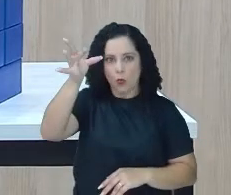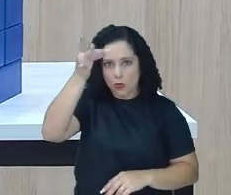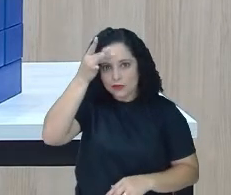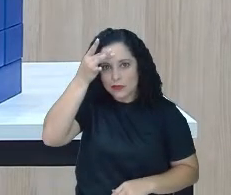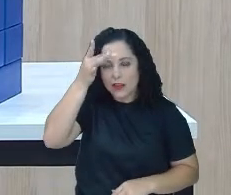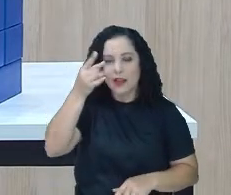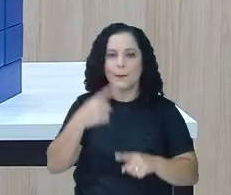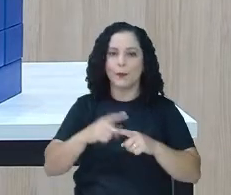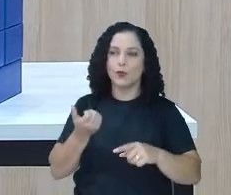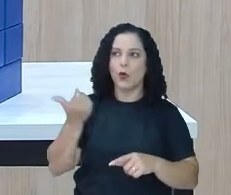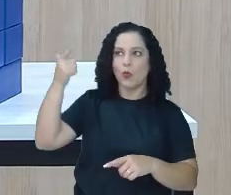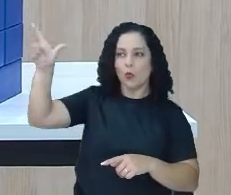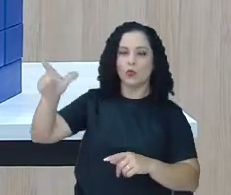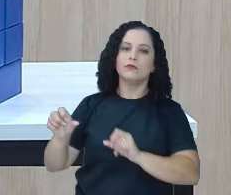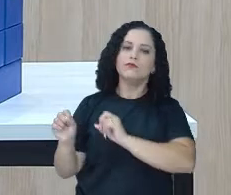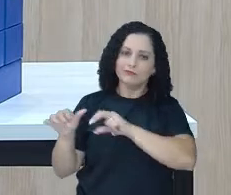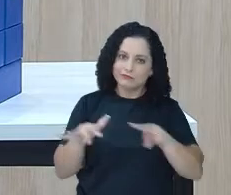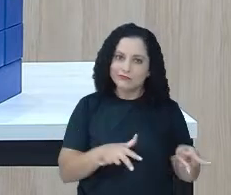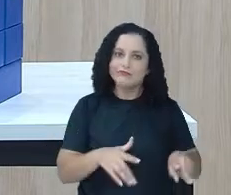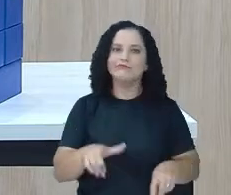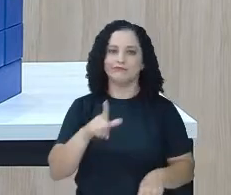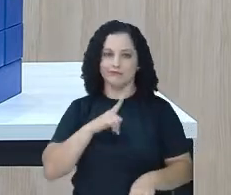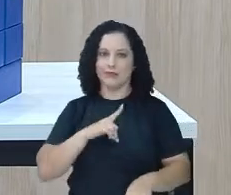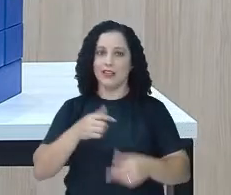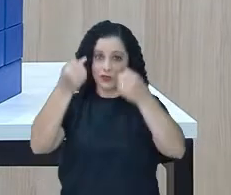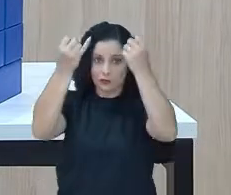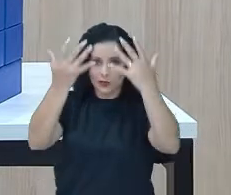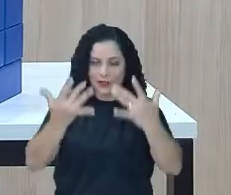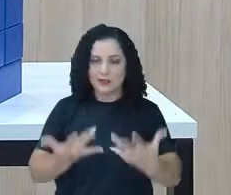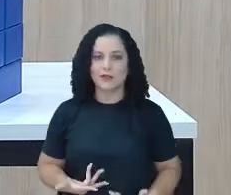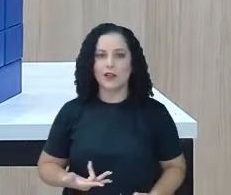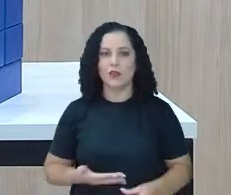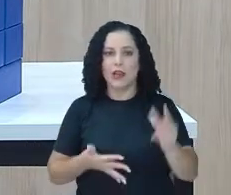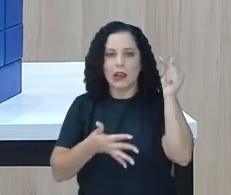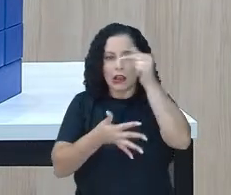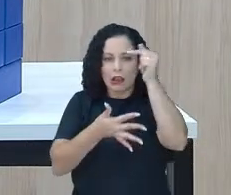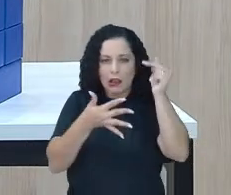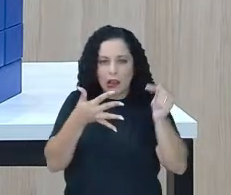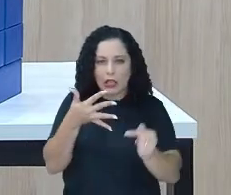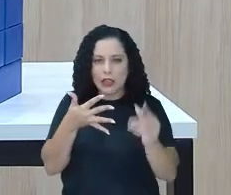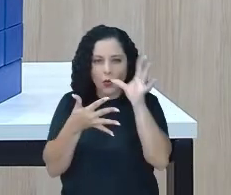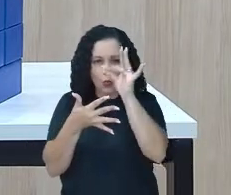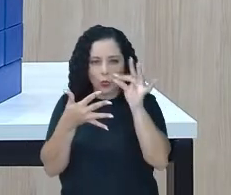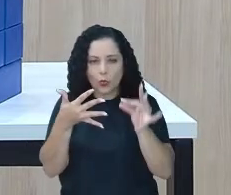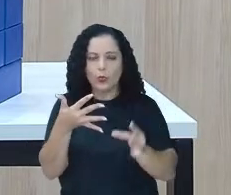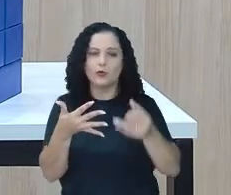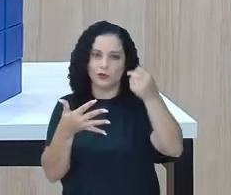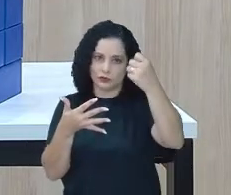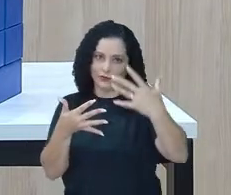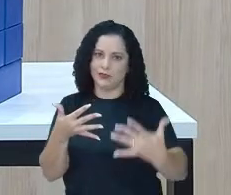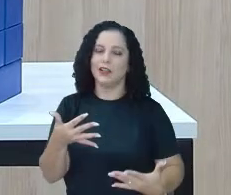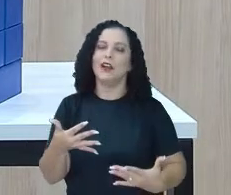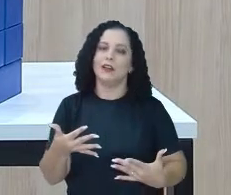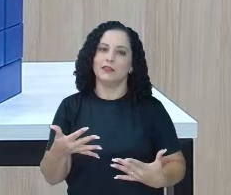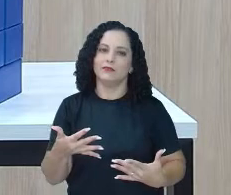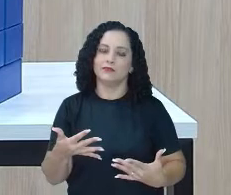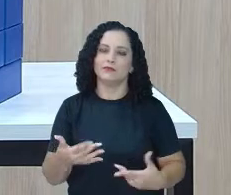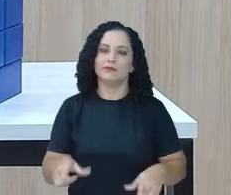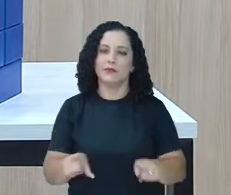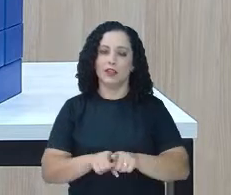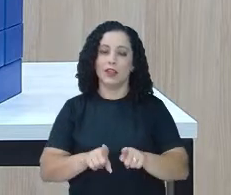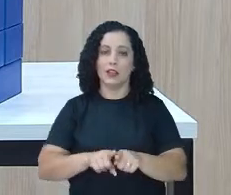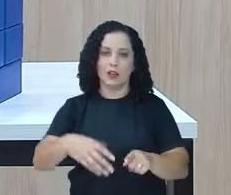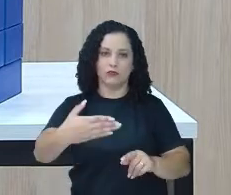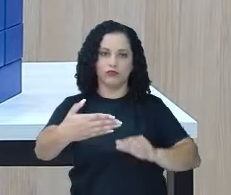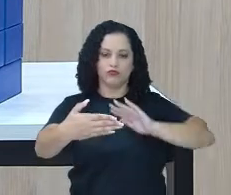professora Isabel na primeira aula da segunda-feira e a gente vai falar sobre essa ideia de posição, tá certo? Então, a gente tem aí faces opostas, não